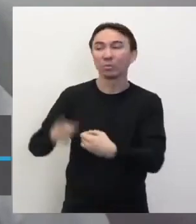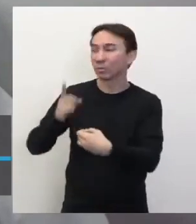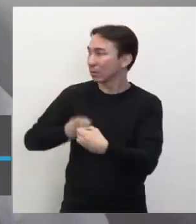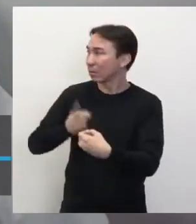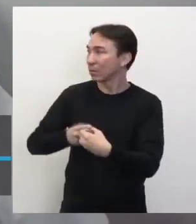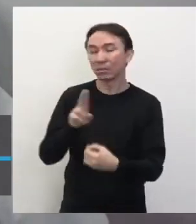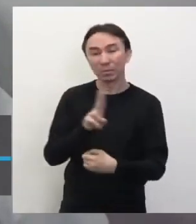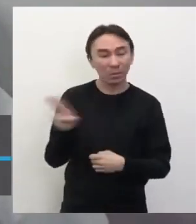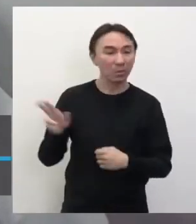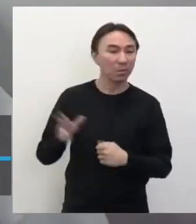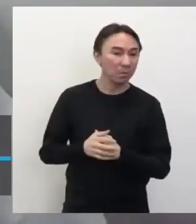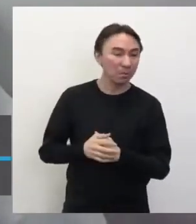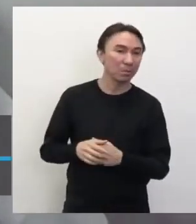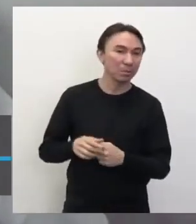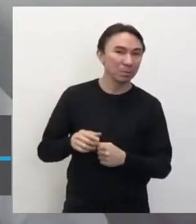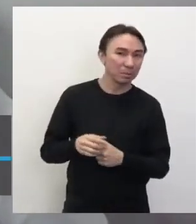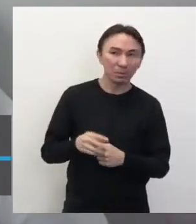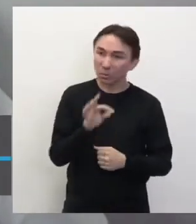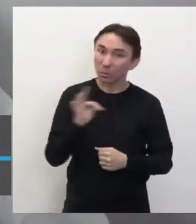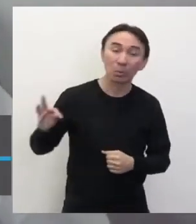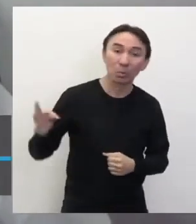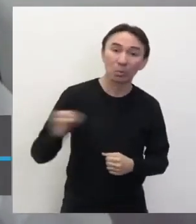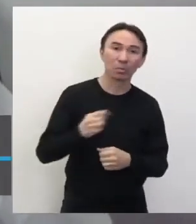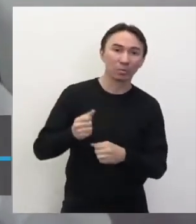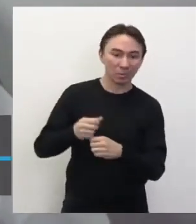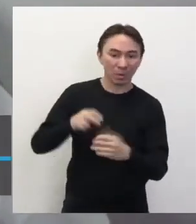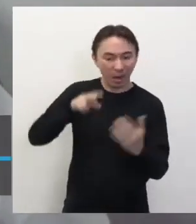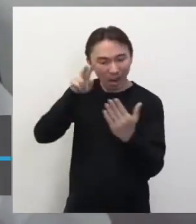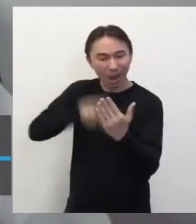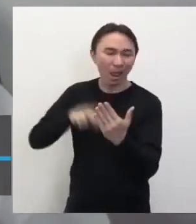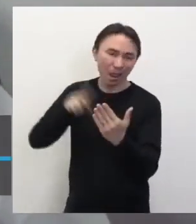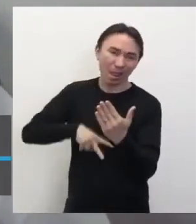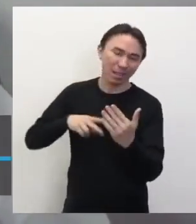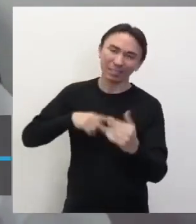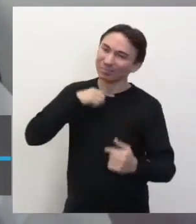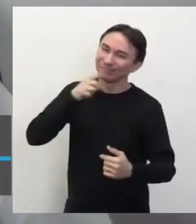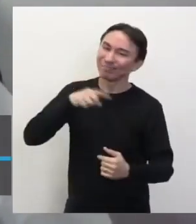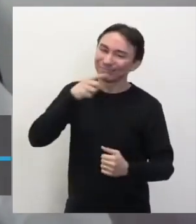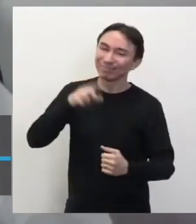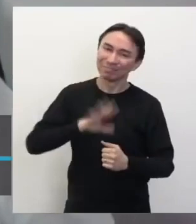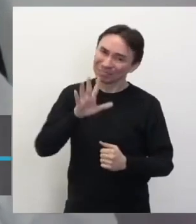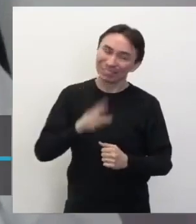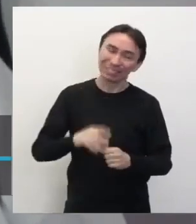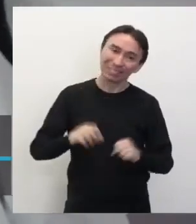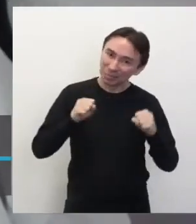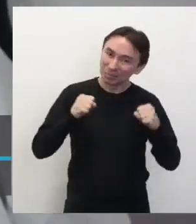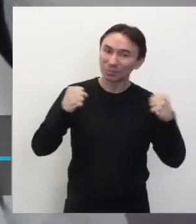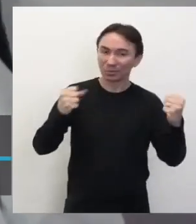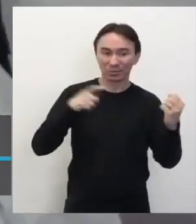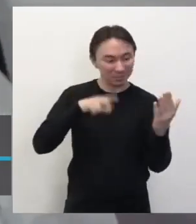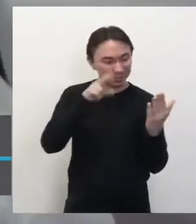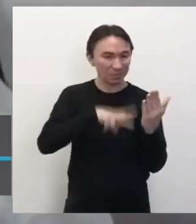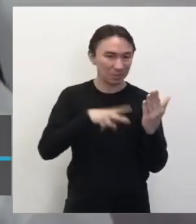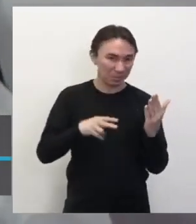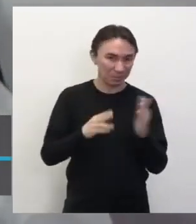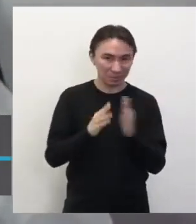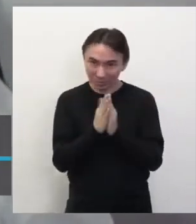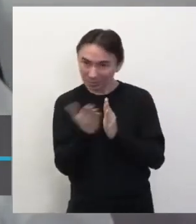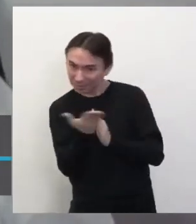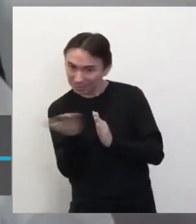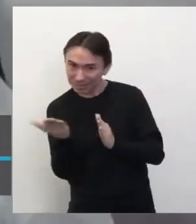gente não consegue ler de todo mundo, mas a gente faz o possível para ler alguns aqui e que sintam-se representados aí toda a